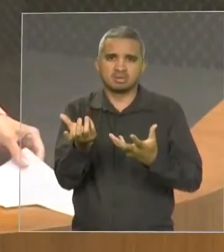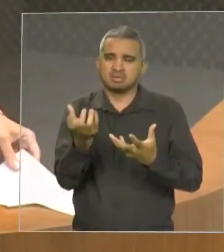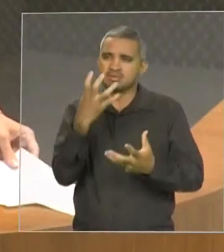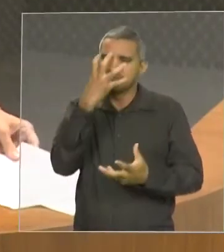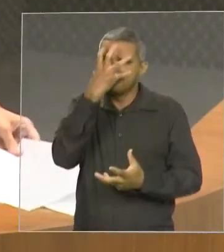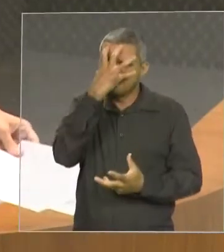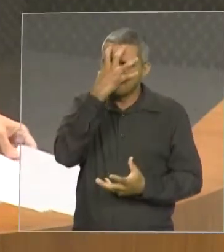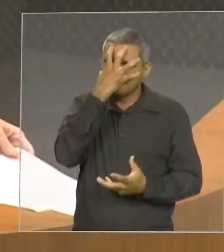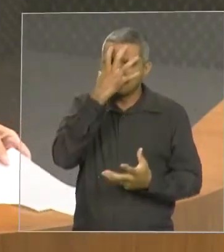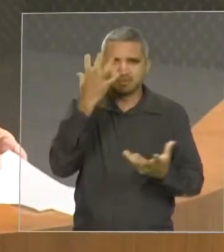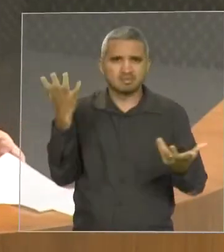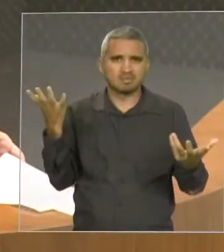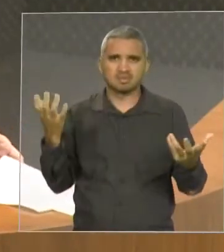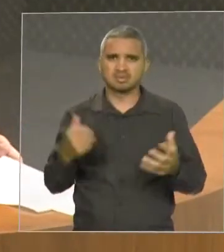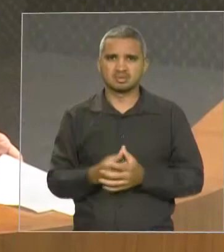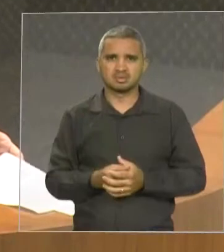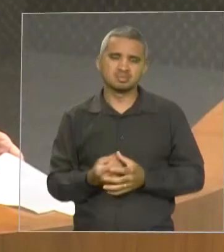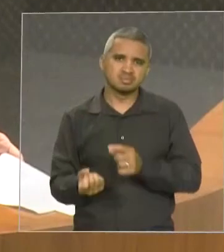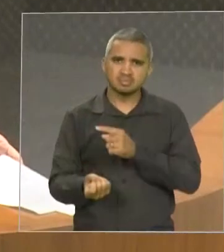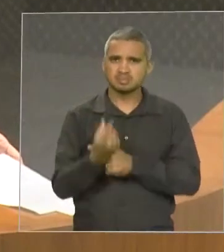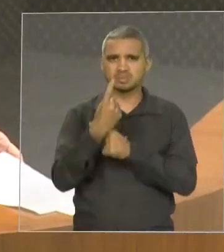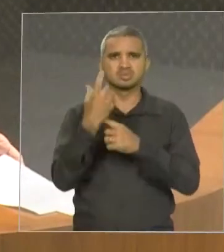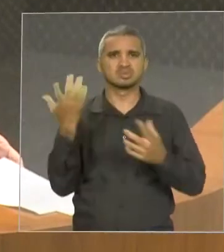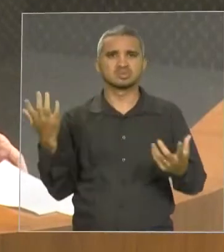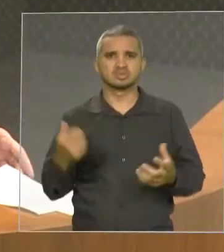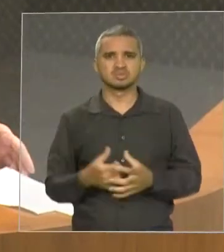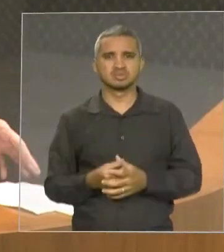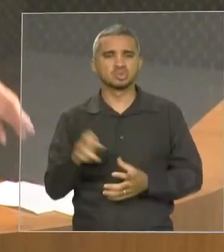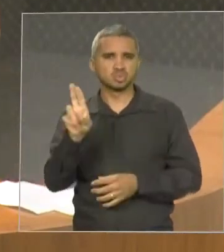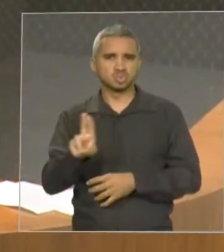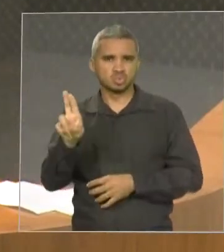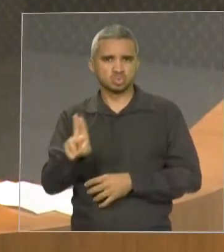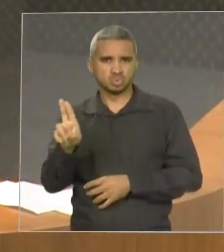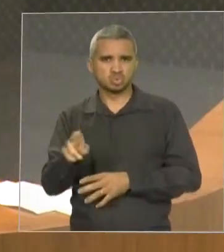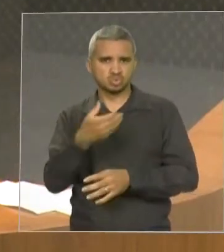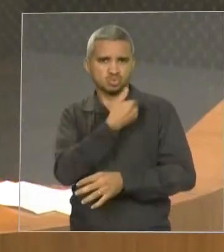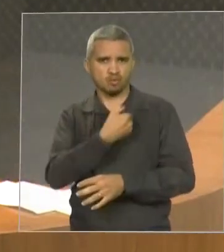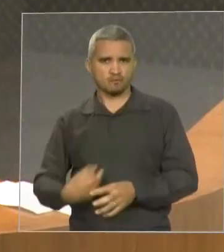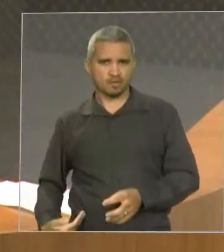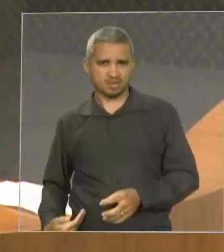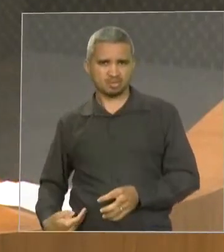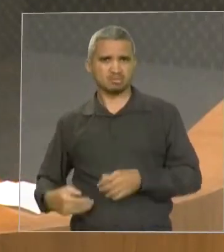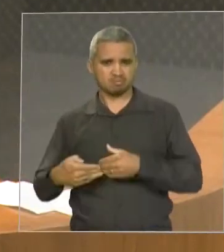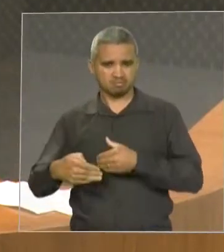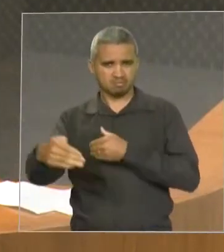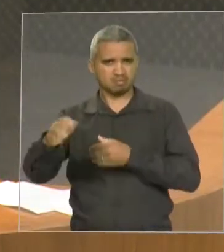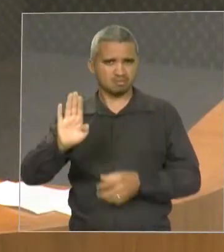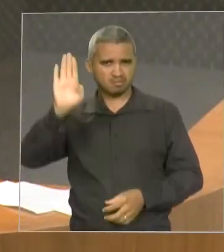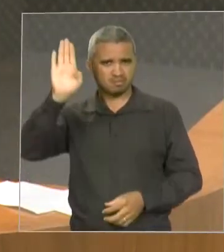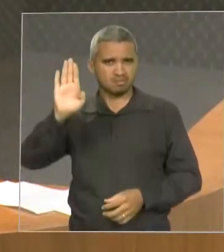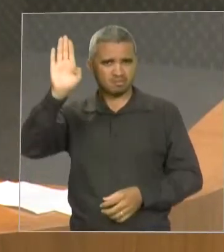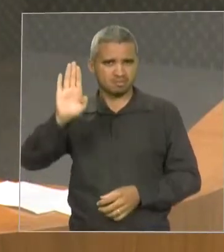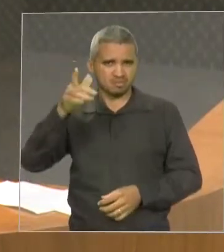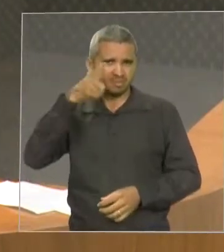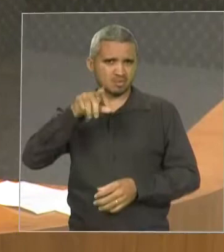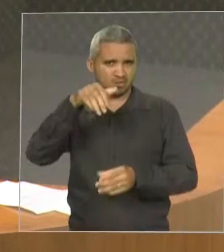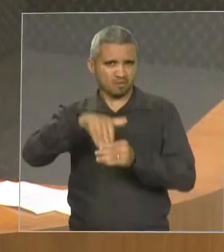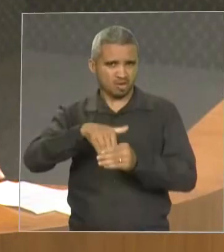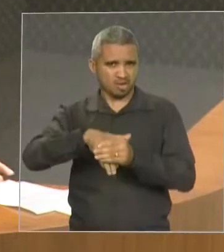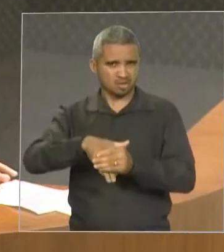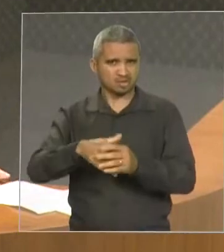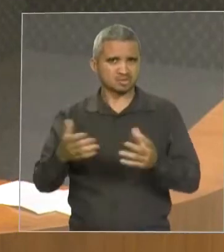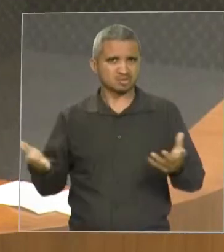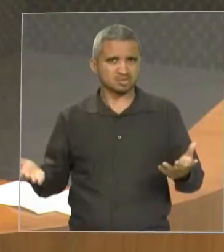absurda. Utilizando a coisa pública para fins eleitoreiros. Ou seja, ele cria cargos